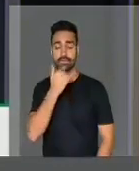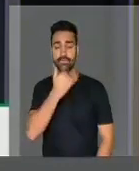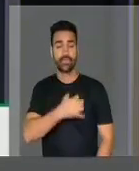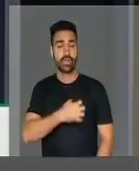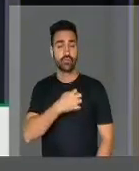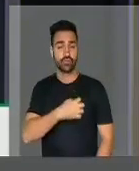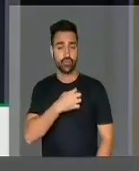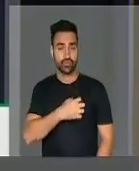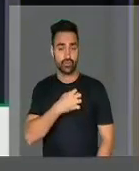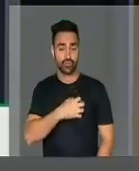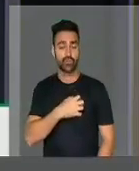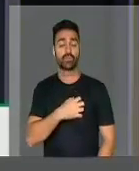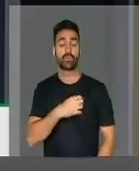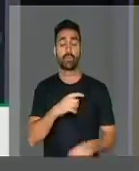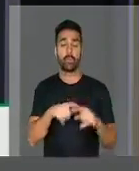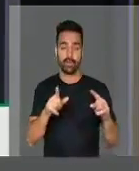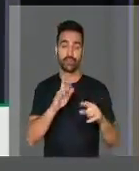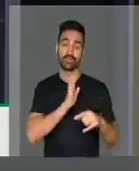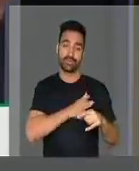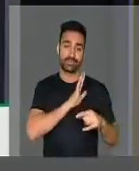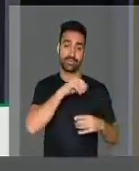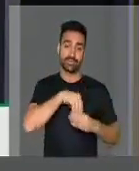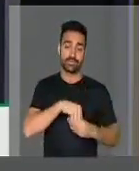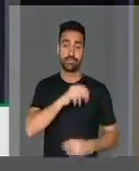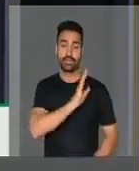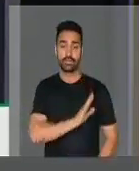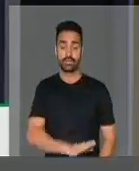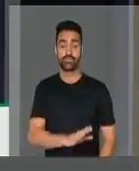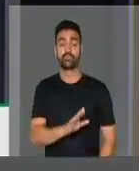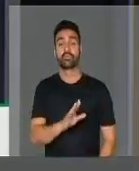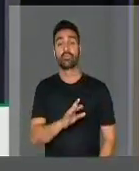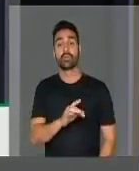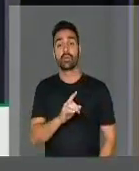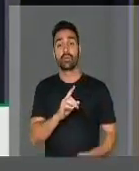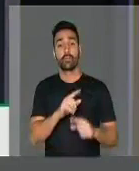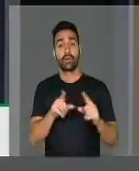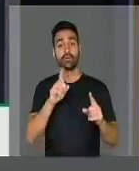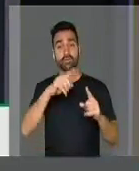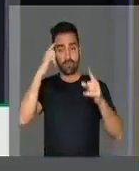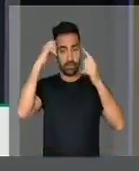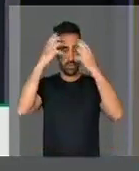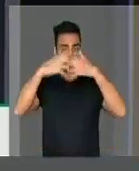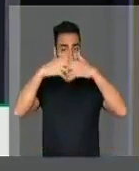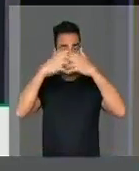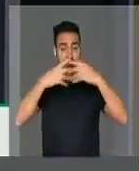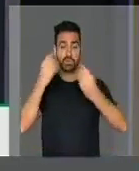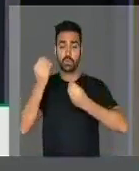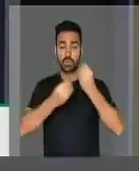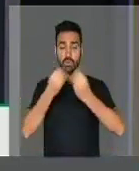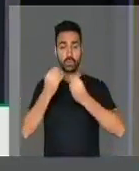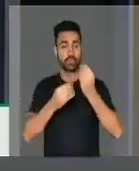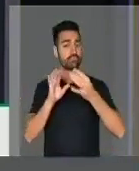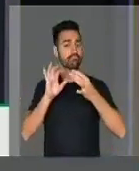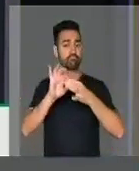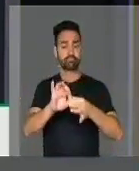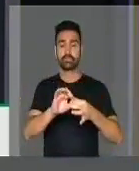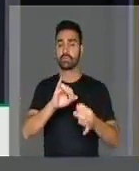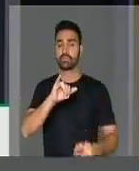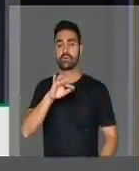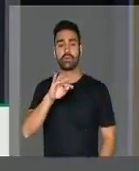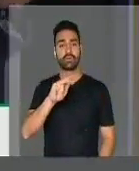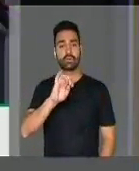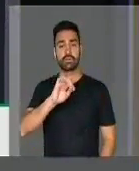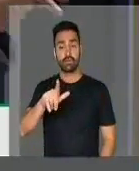o Papa lançou uma linda reflexão sobre a ecologia integral, onde